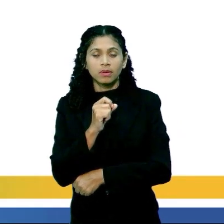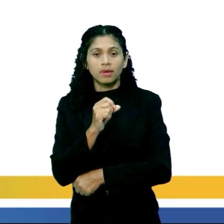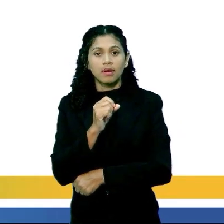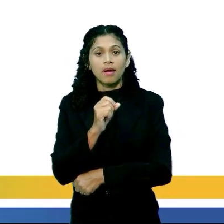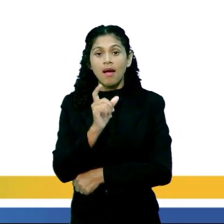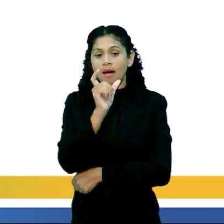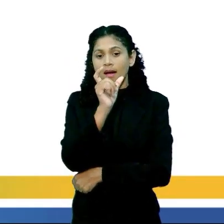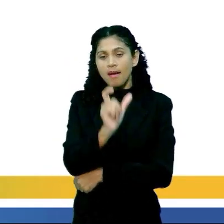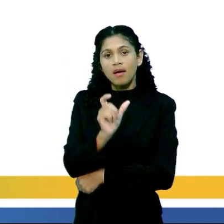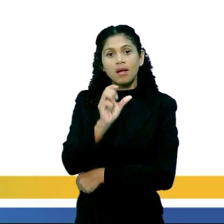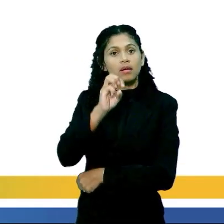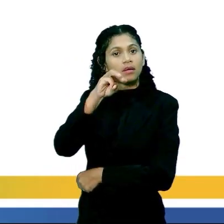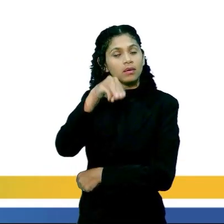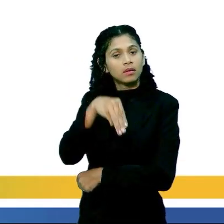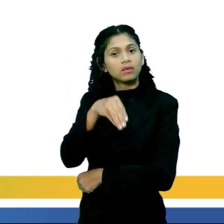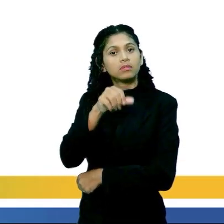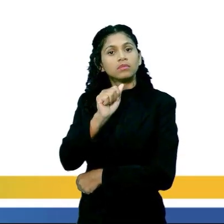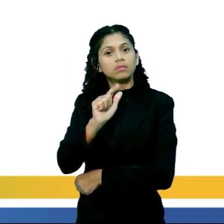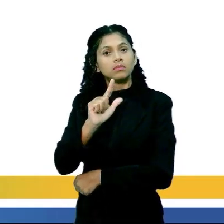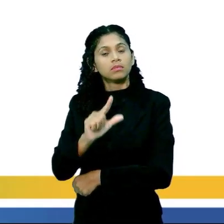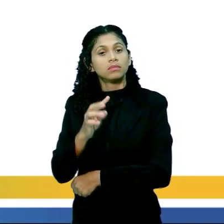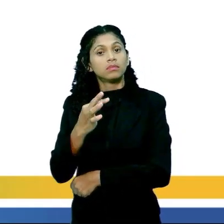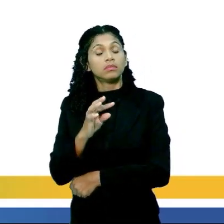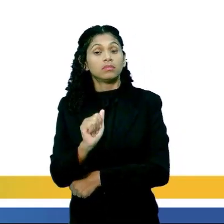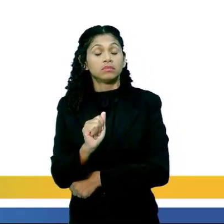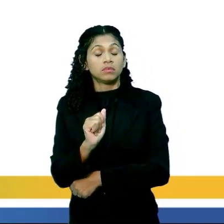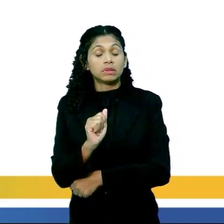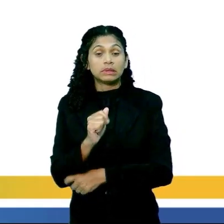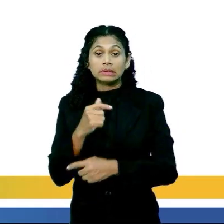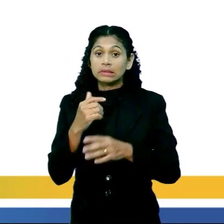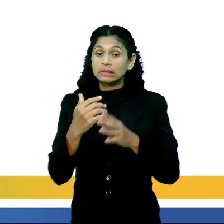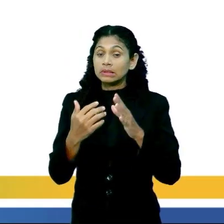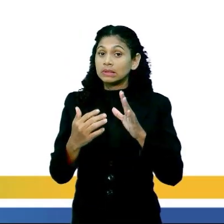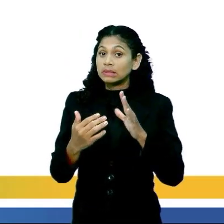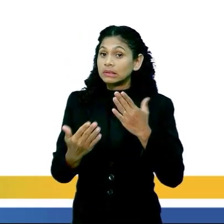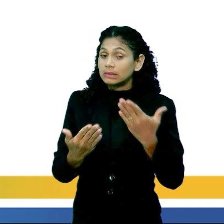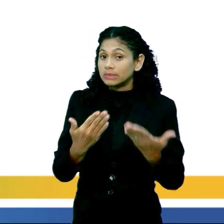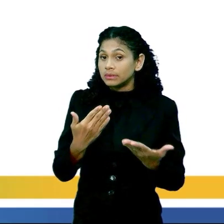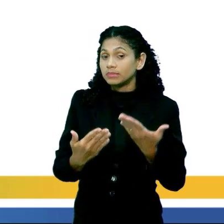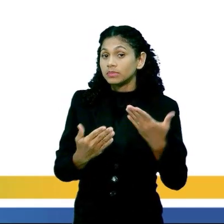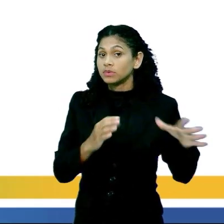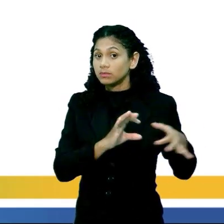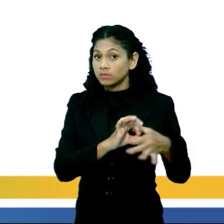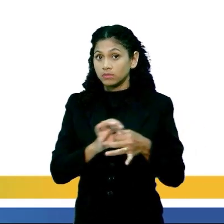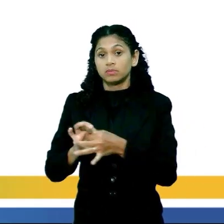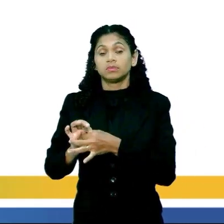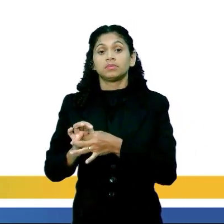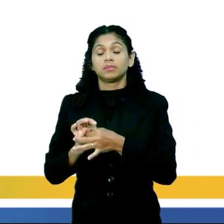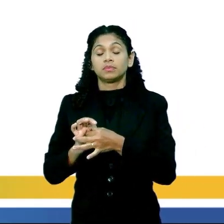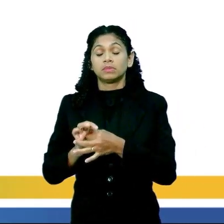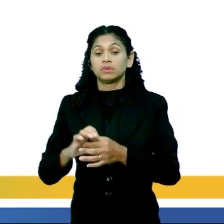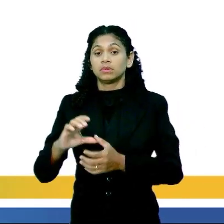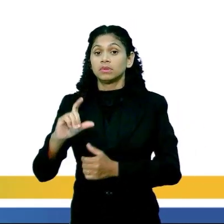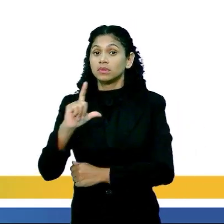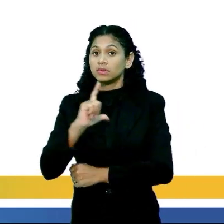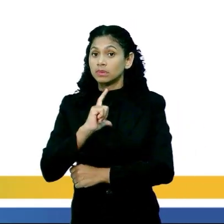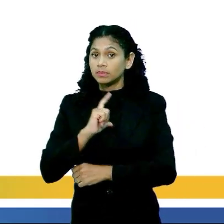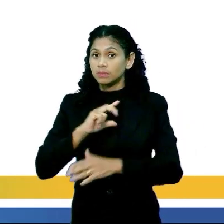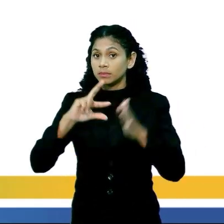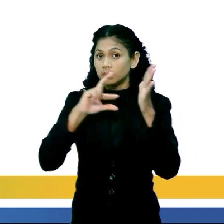Malta, né? Que a depender do contexto, ela tem distintos significados,